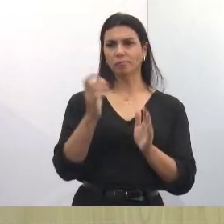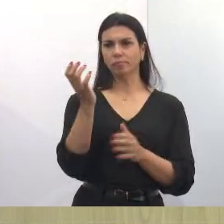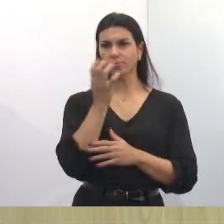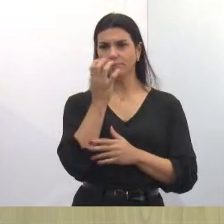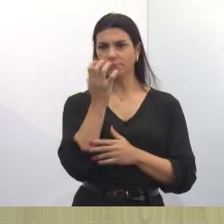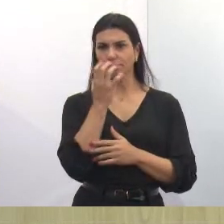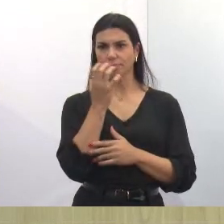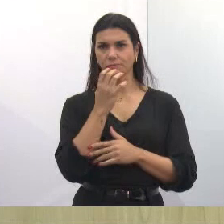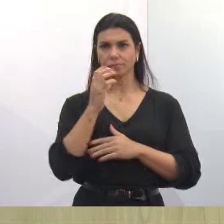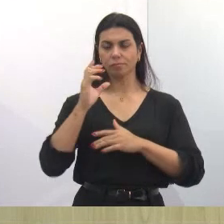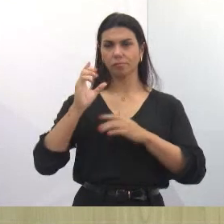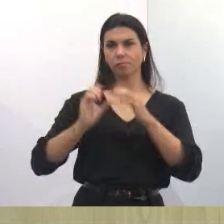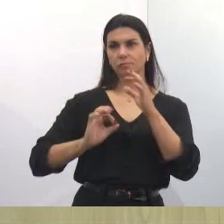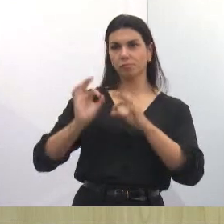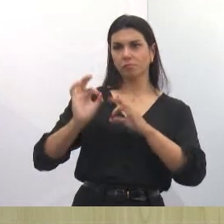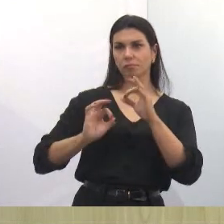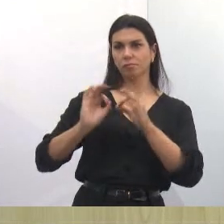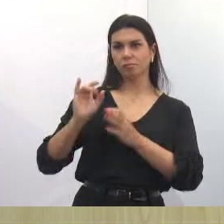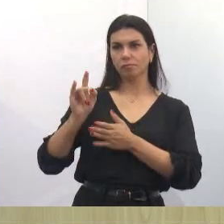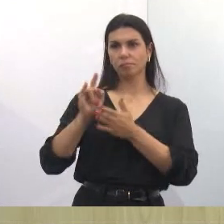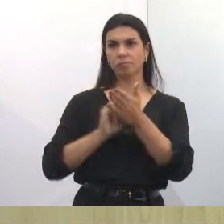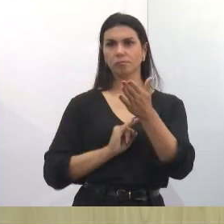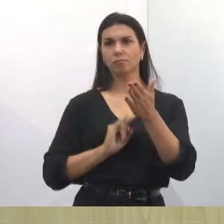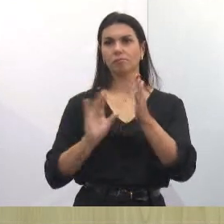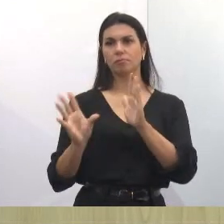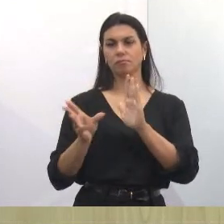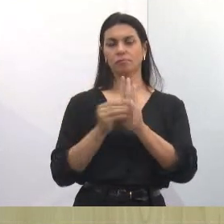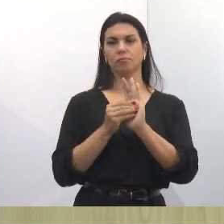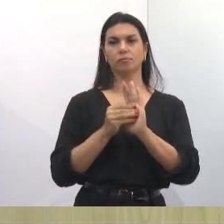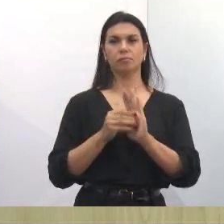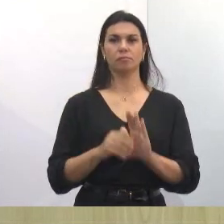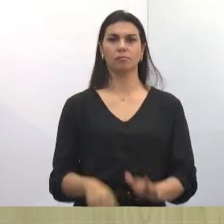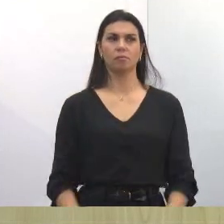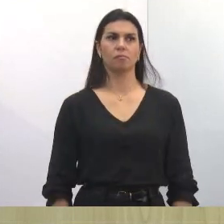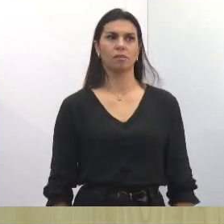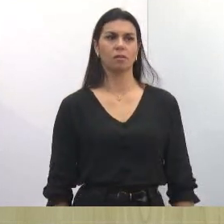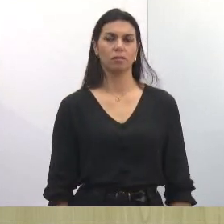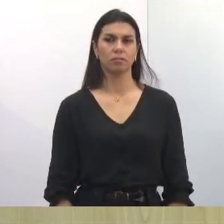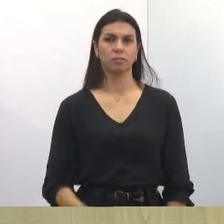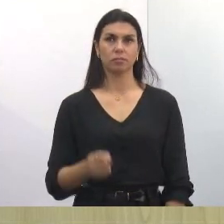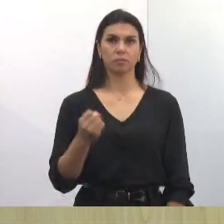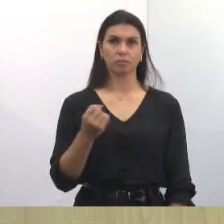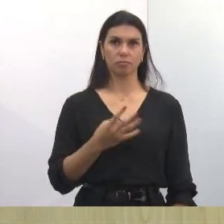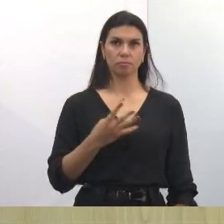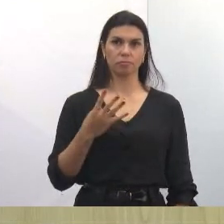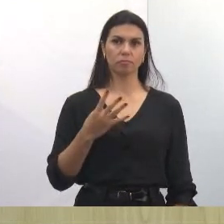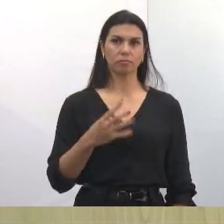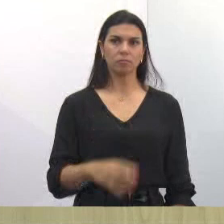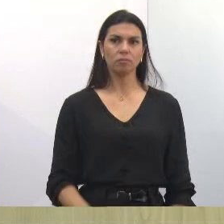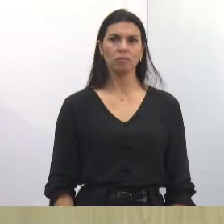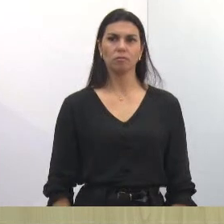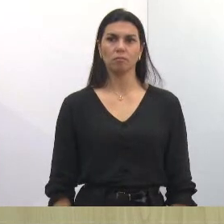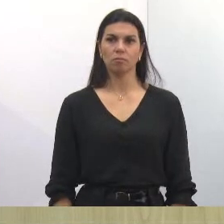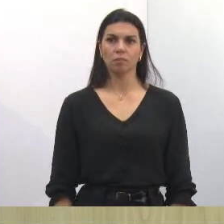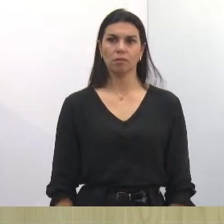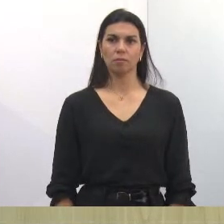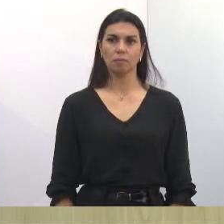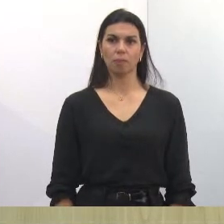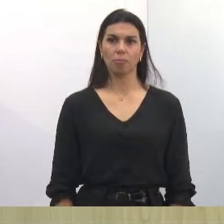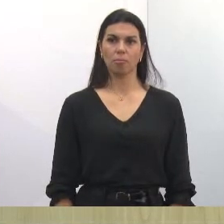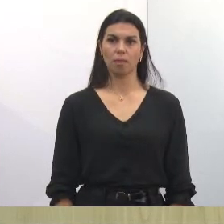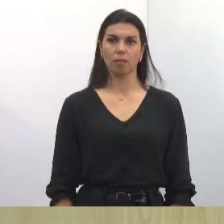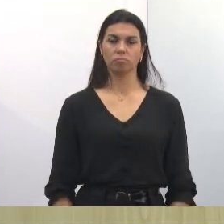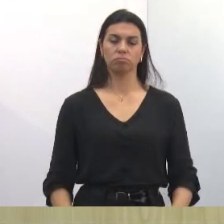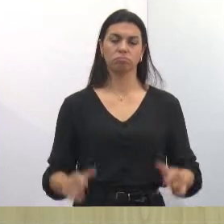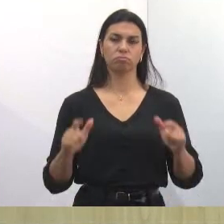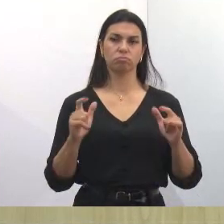Justificar e anexar documentos comprobatórios. 4. Qual foi a destinação